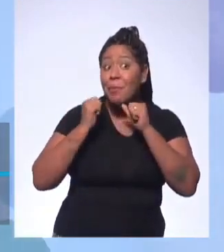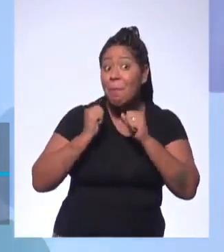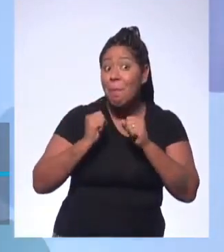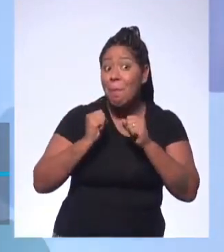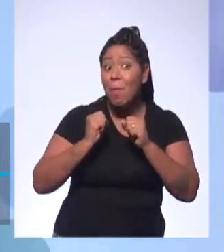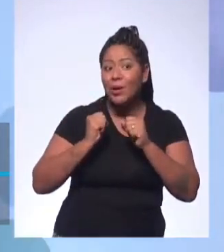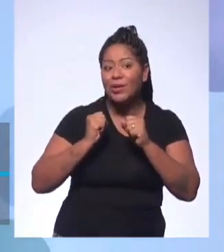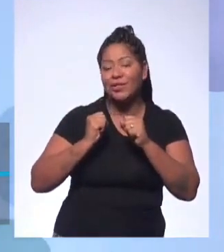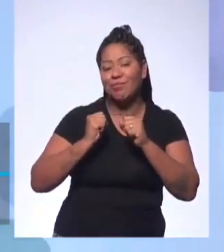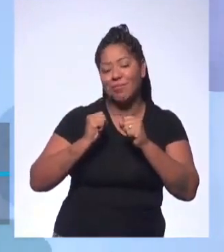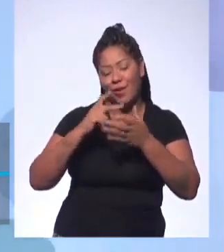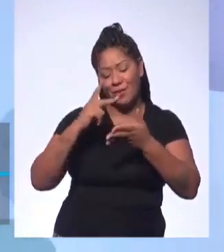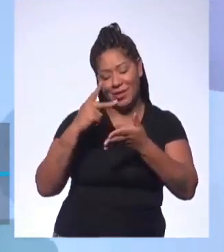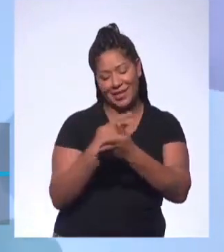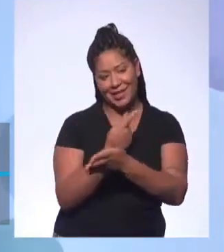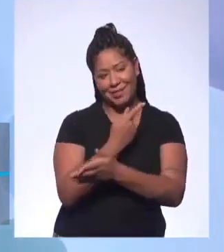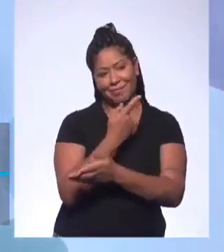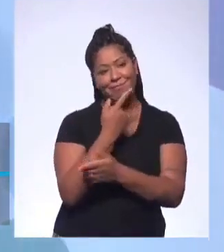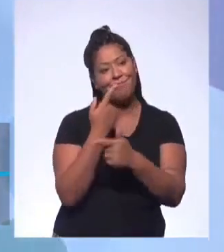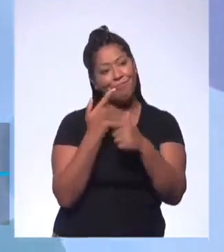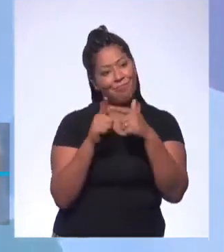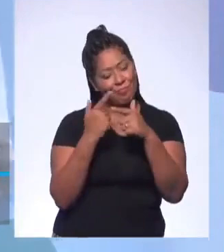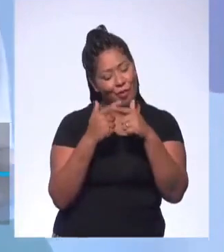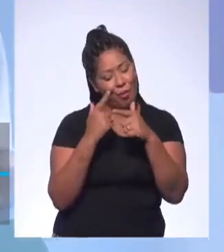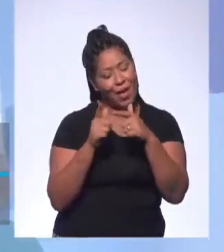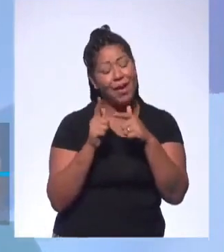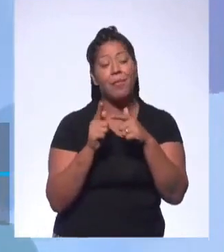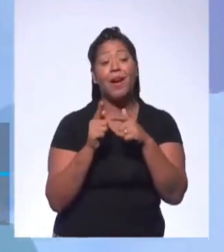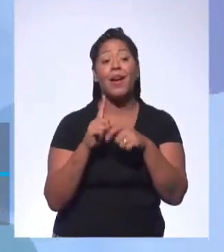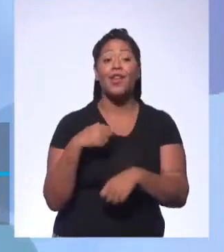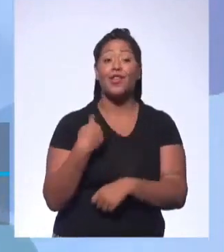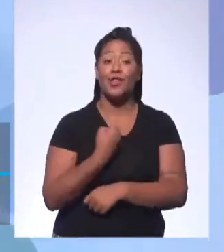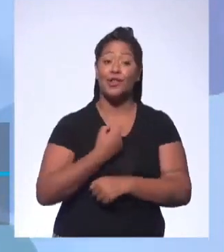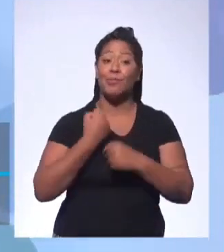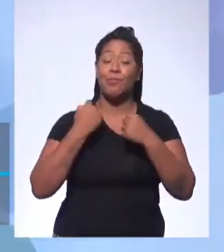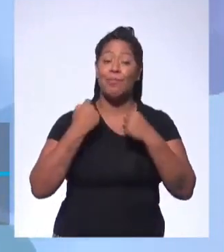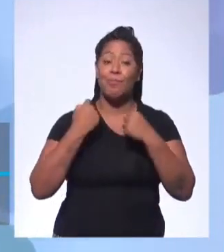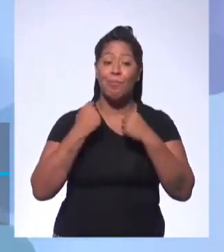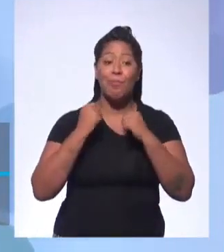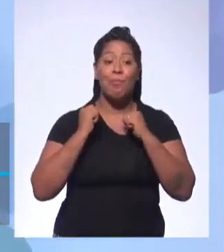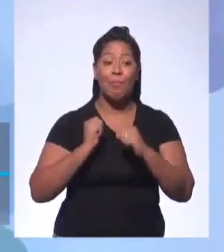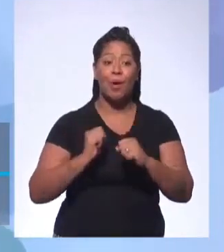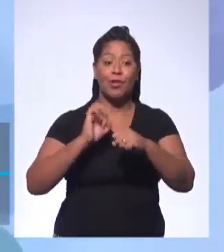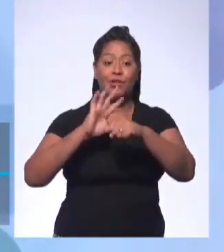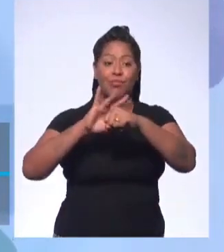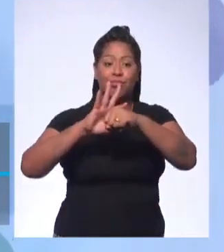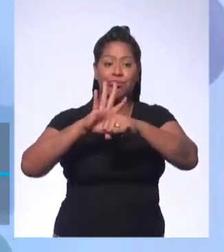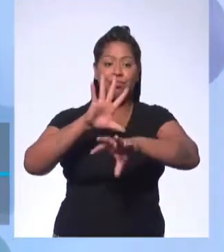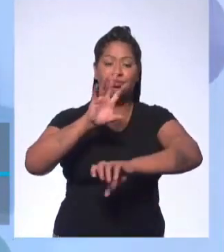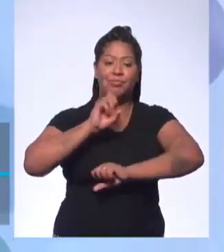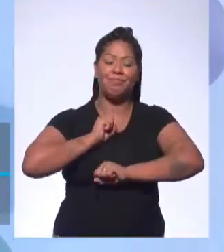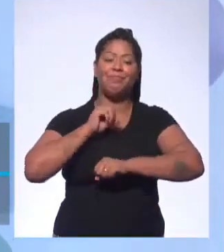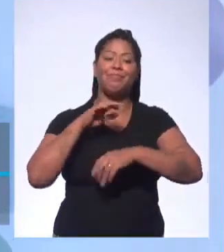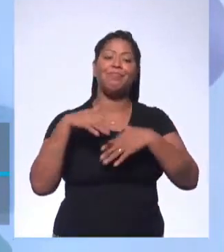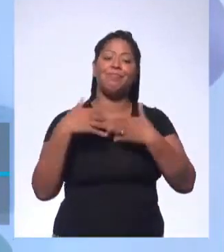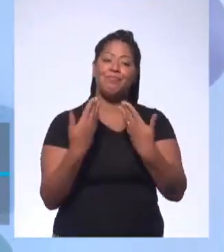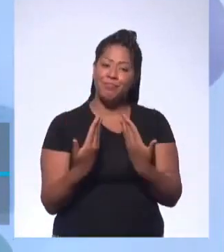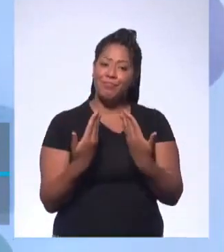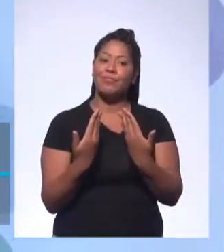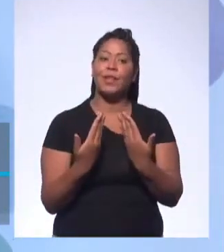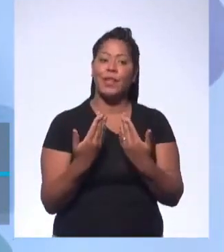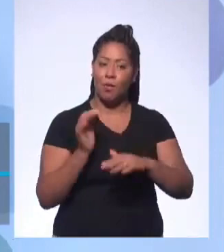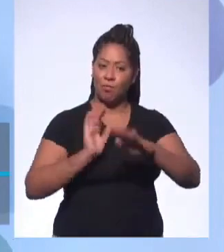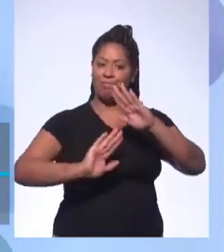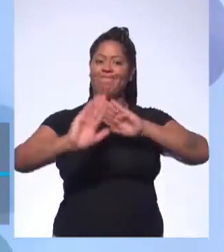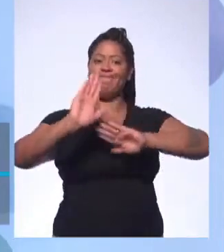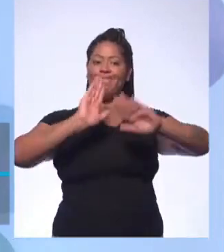muita besteira, inclusive adquirir aí uma doença sexualmente transmissível por falta justamente de ter esse freio